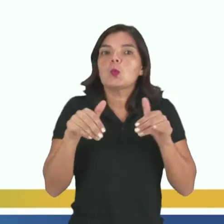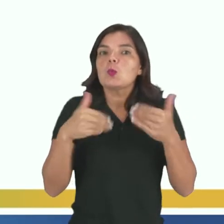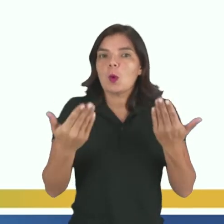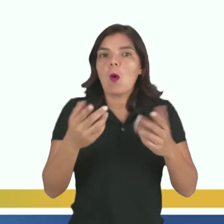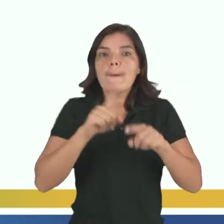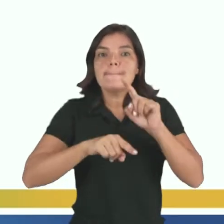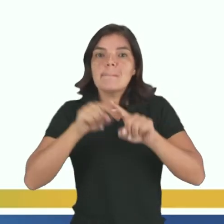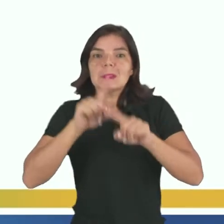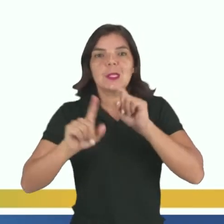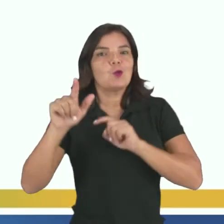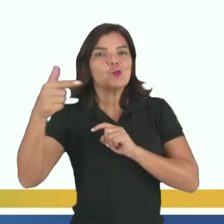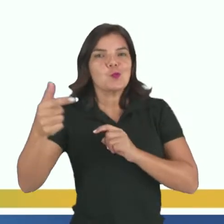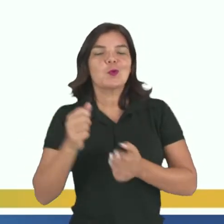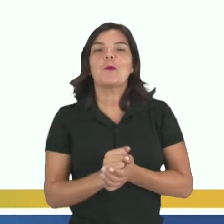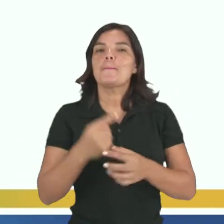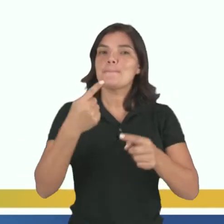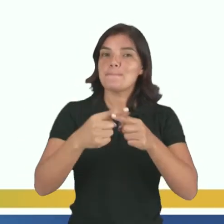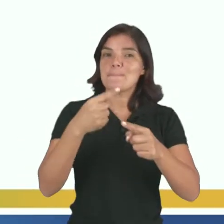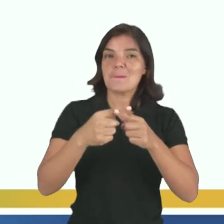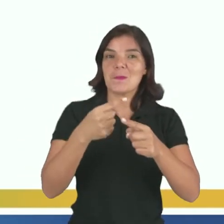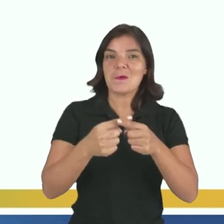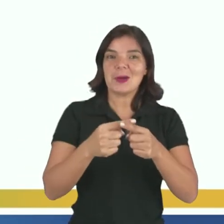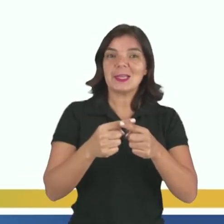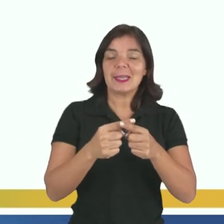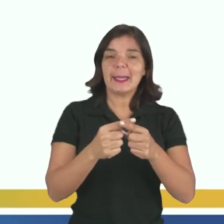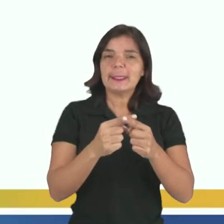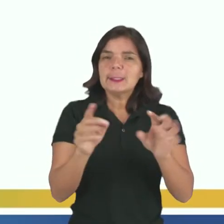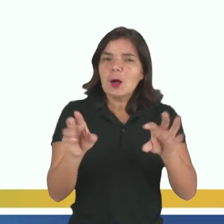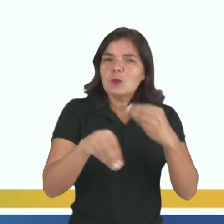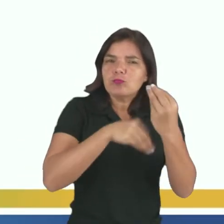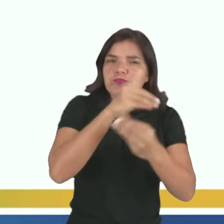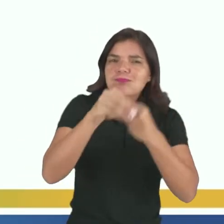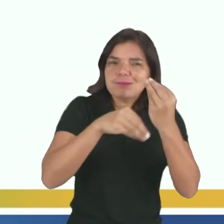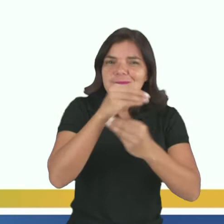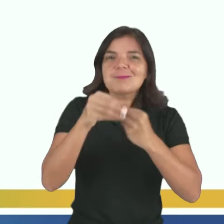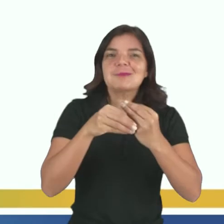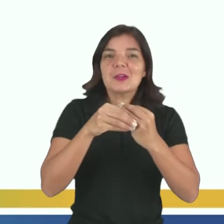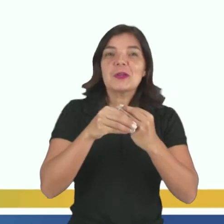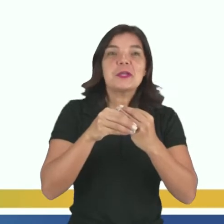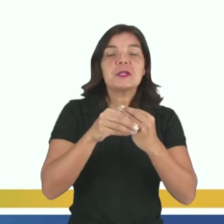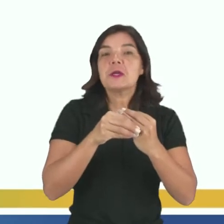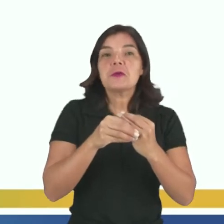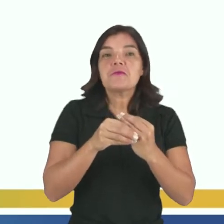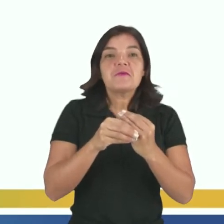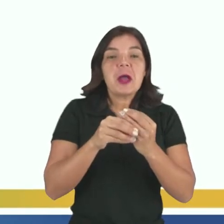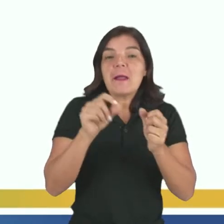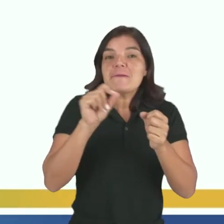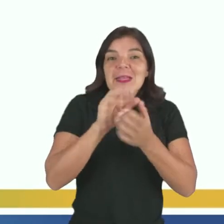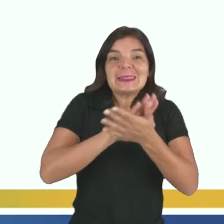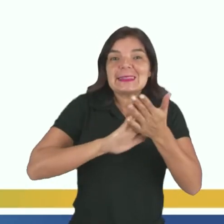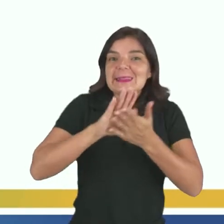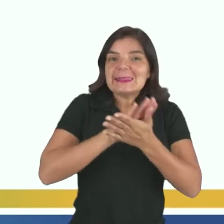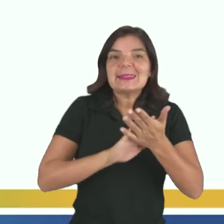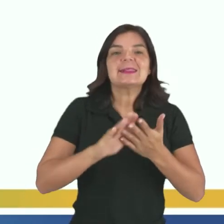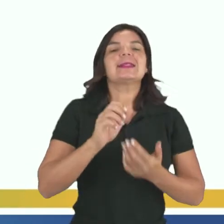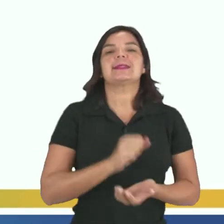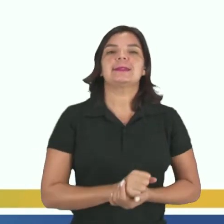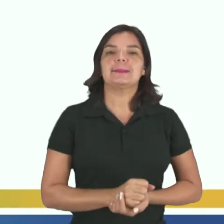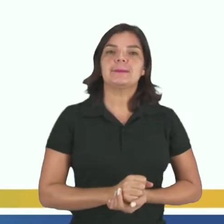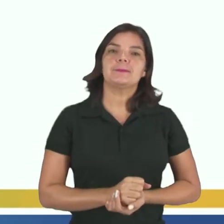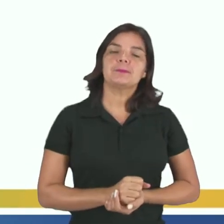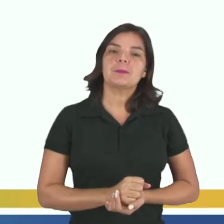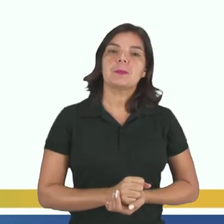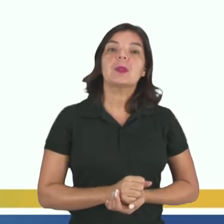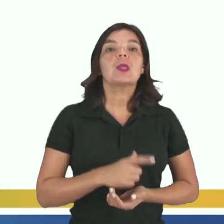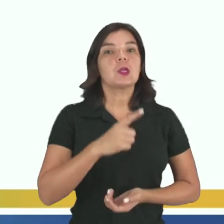um material do outro, porque eles estão muito bem misturados, de forma que não fica nenhuma fase sobressalente à outra, tá?